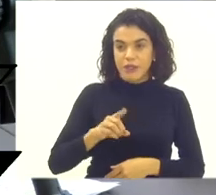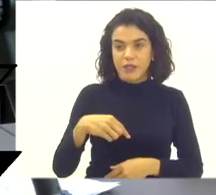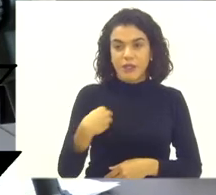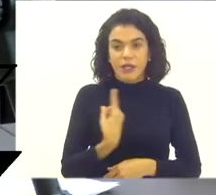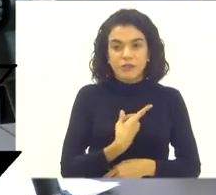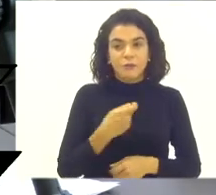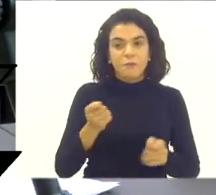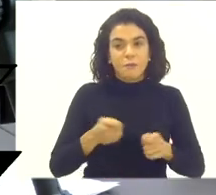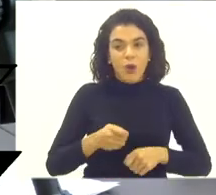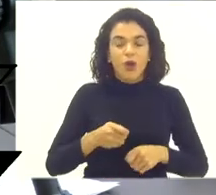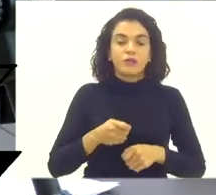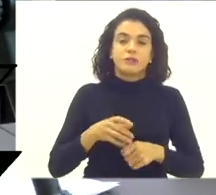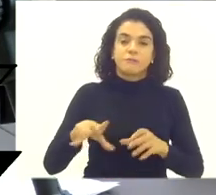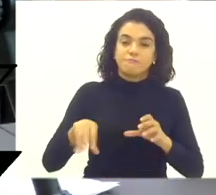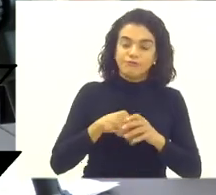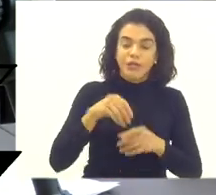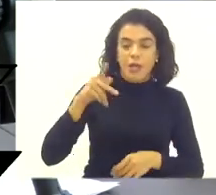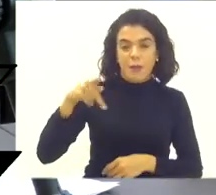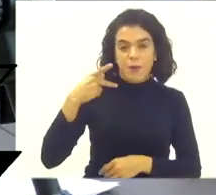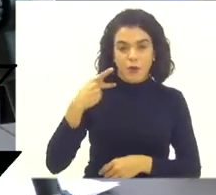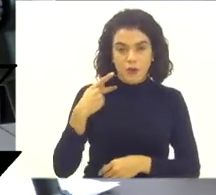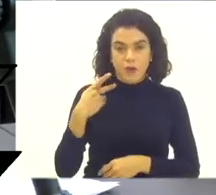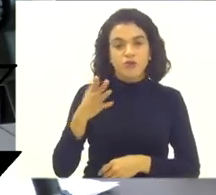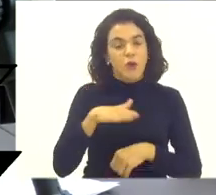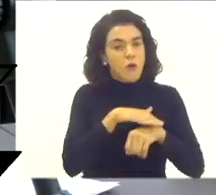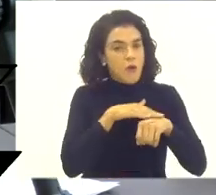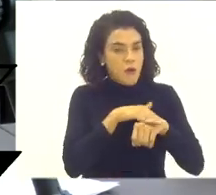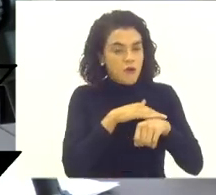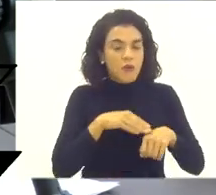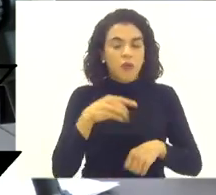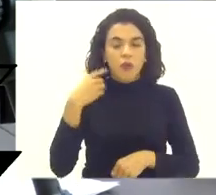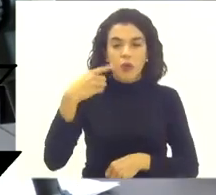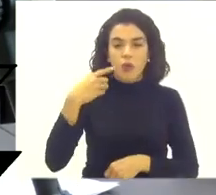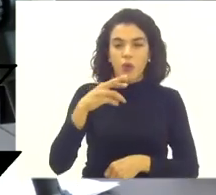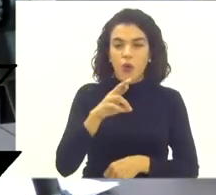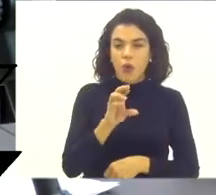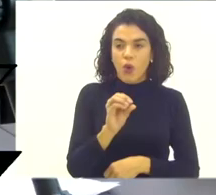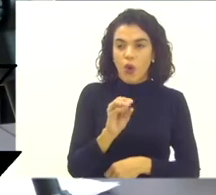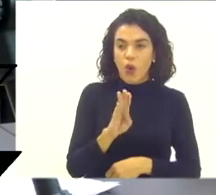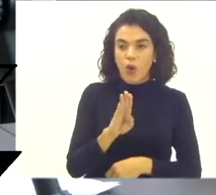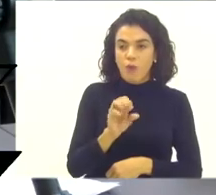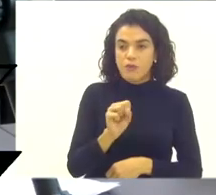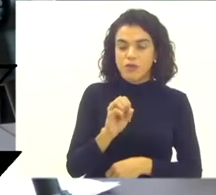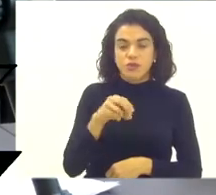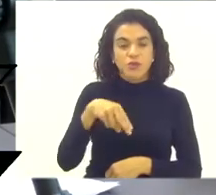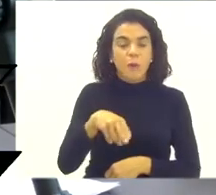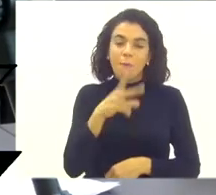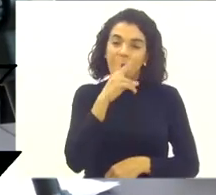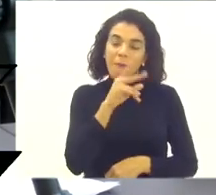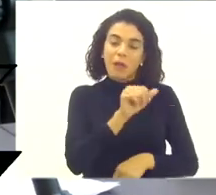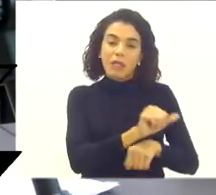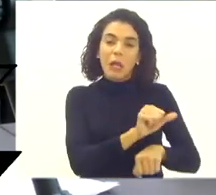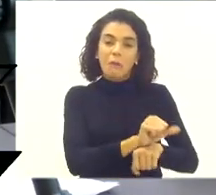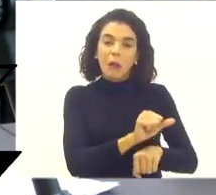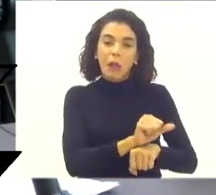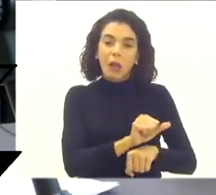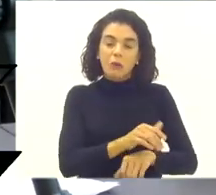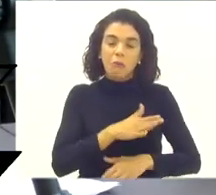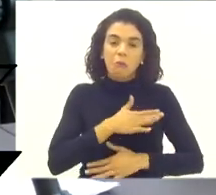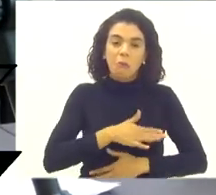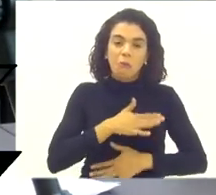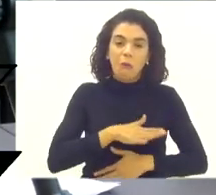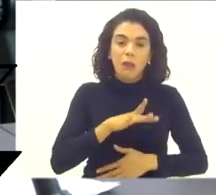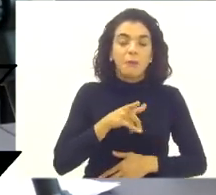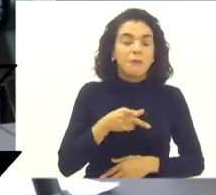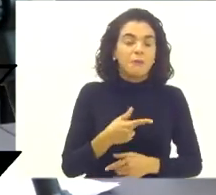a instalação dessa procuradoria já conversei com um procurador Dr Robson ele tem ajudado mas está parado né a casa sempre tem